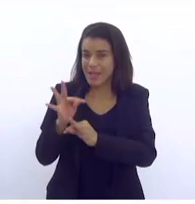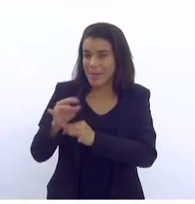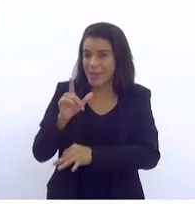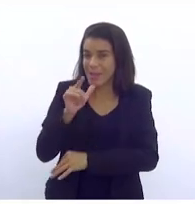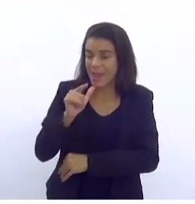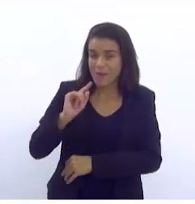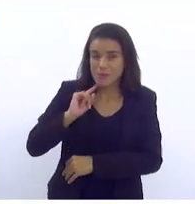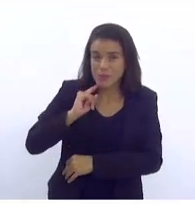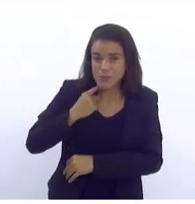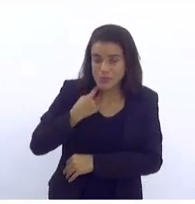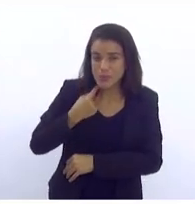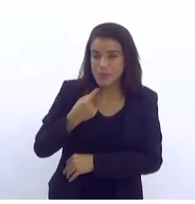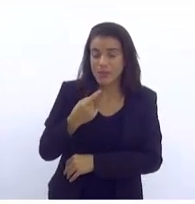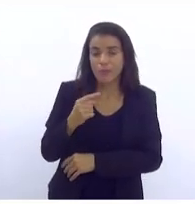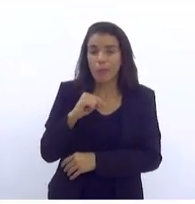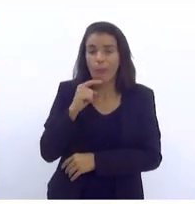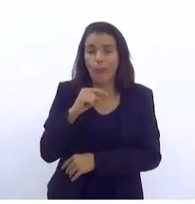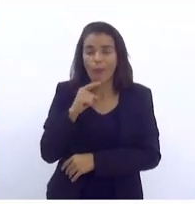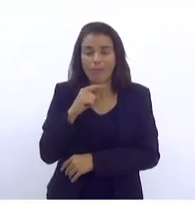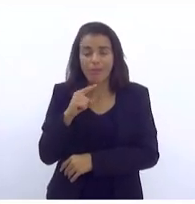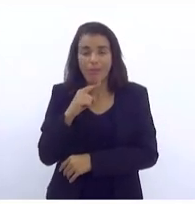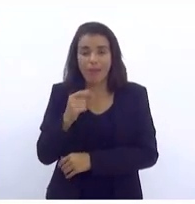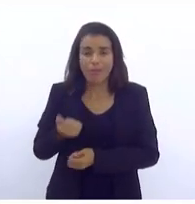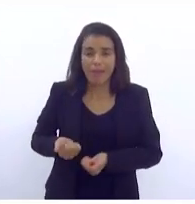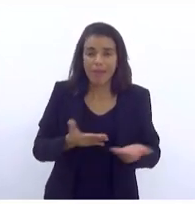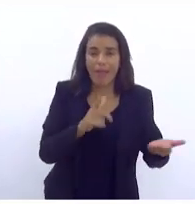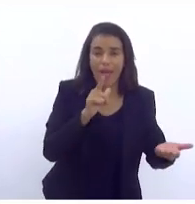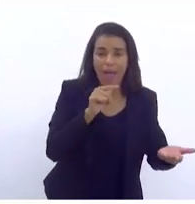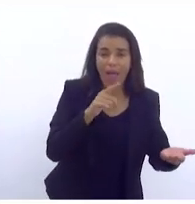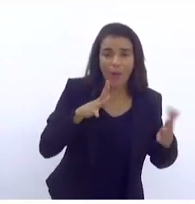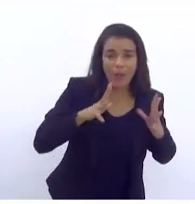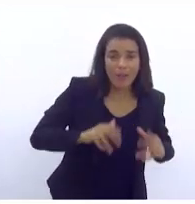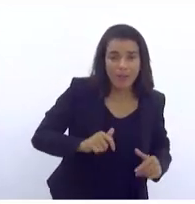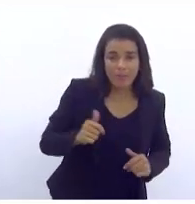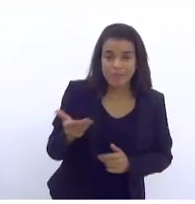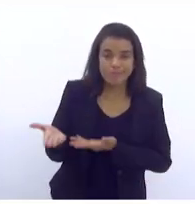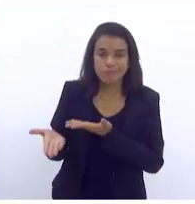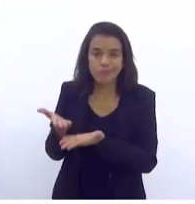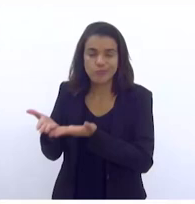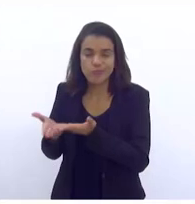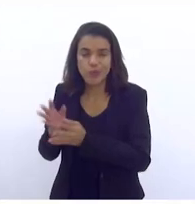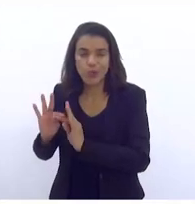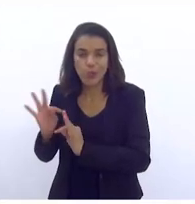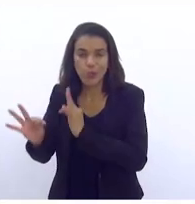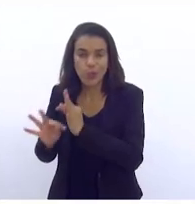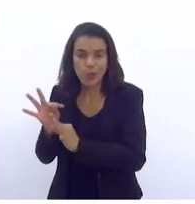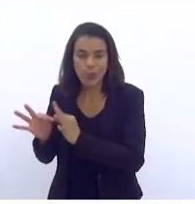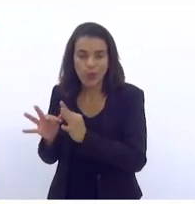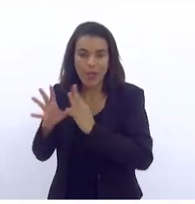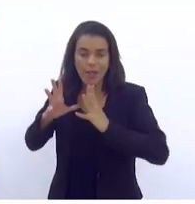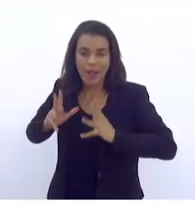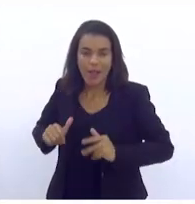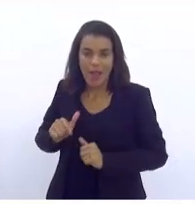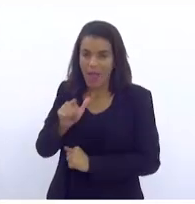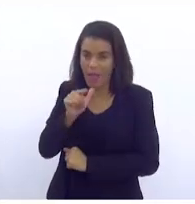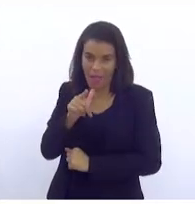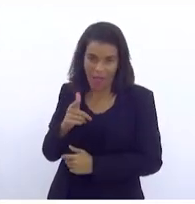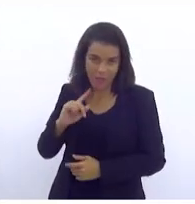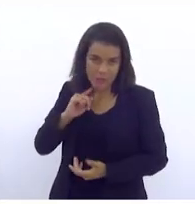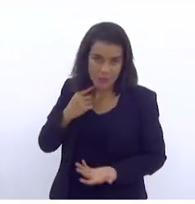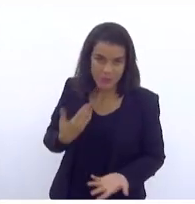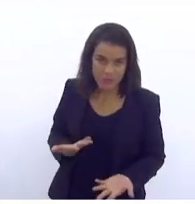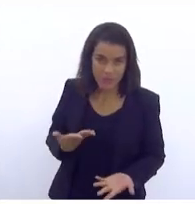adianta a gente fornecer água sem tratar o esgoto porque esse esse esse potencial que a gente tem de água doce no